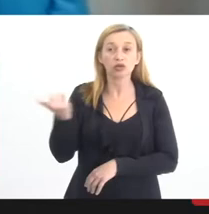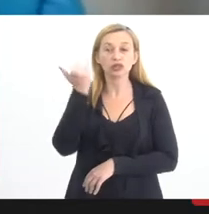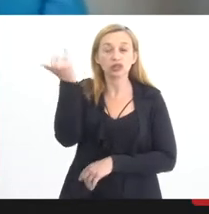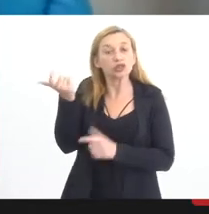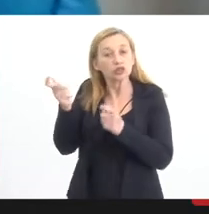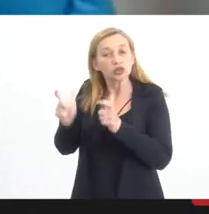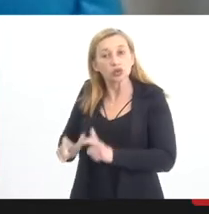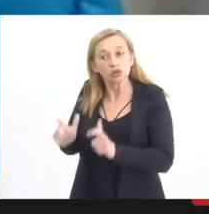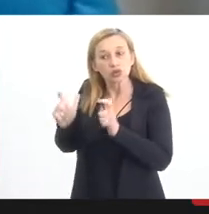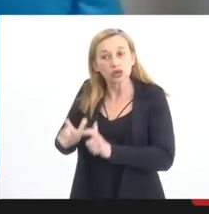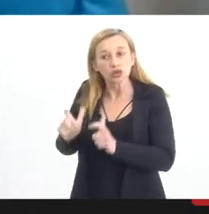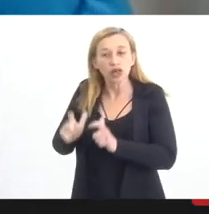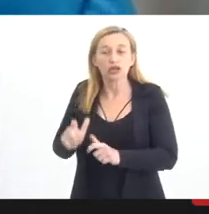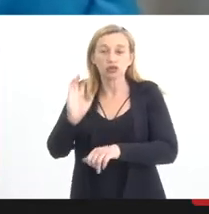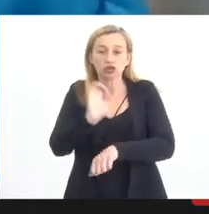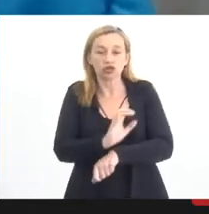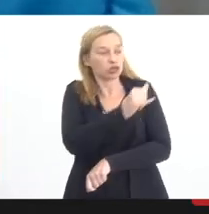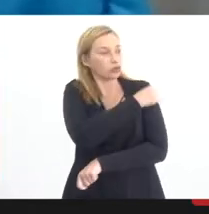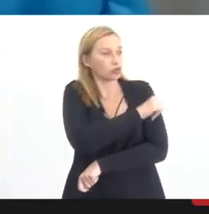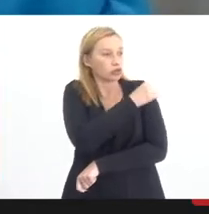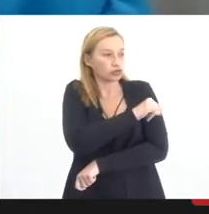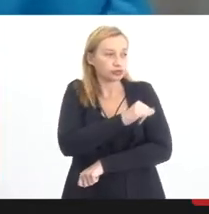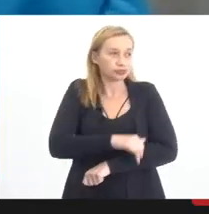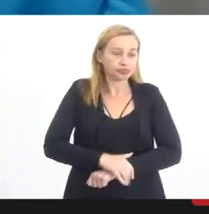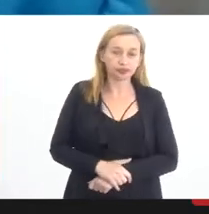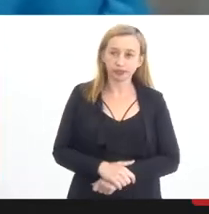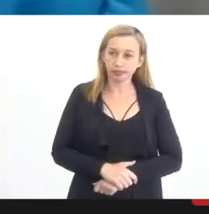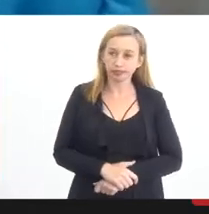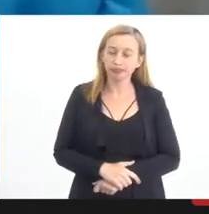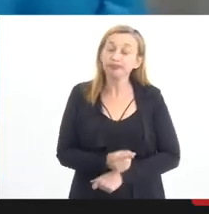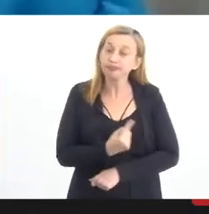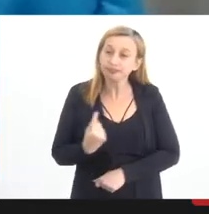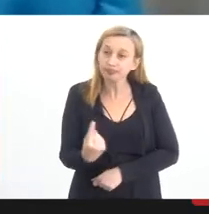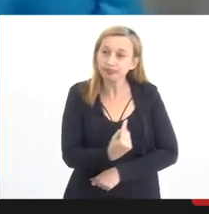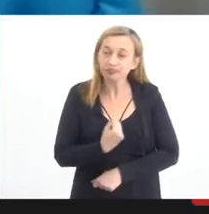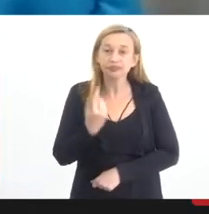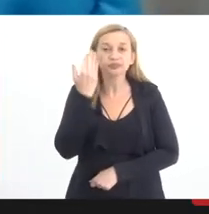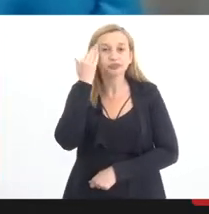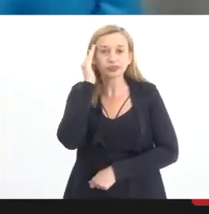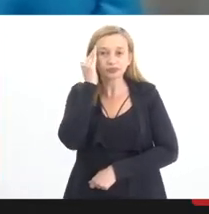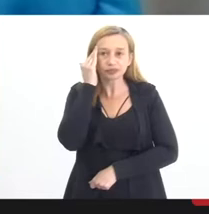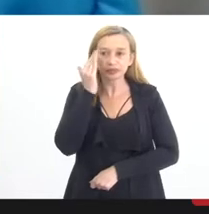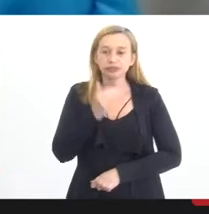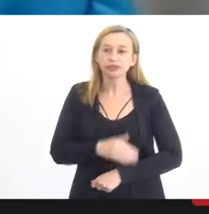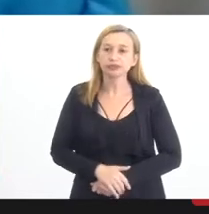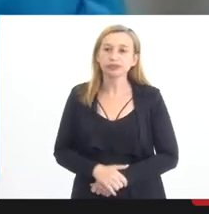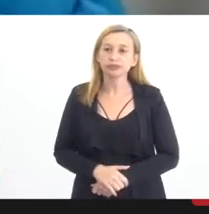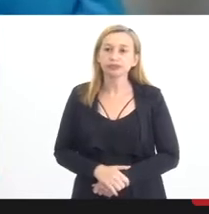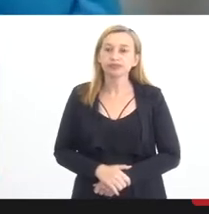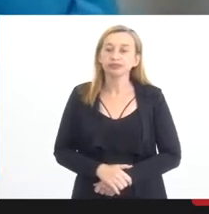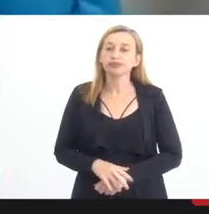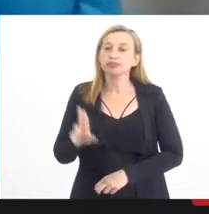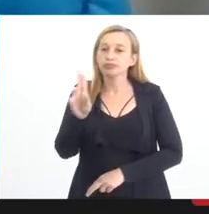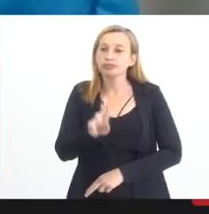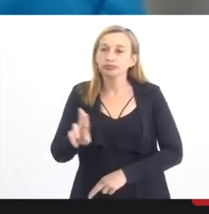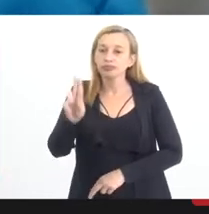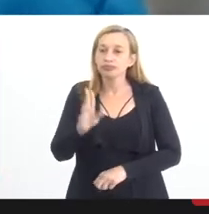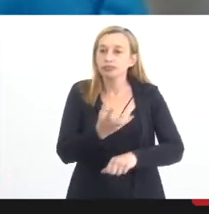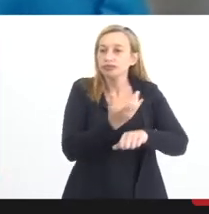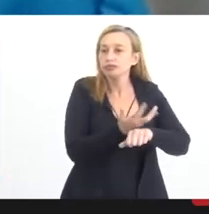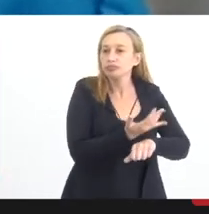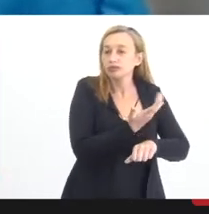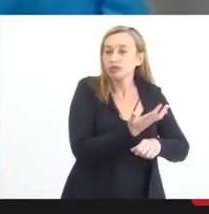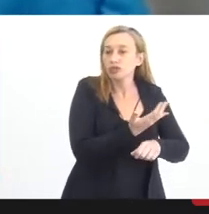região do estado do Rio de Janeiro. Nós entendemos que a união entre o UERJ e o